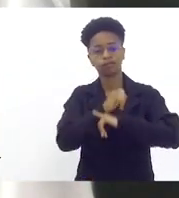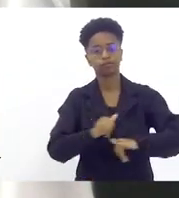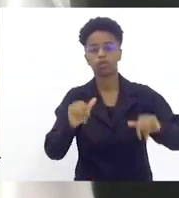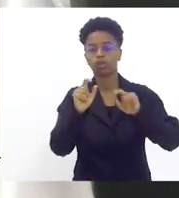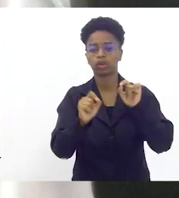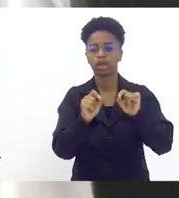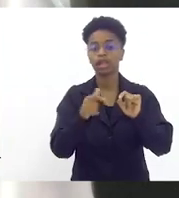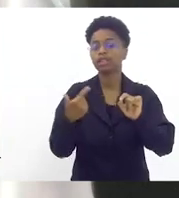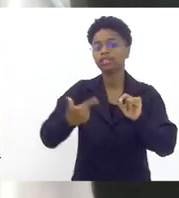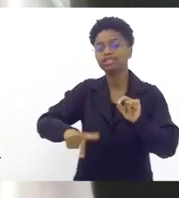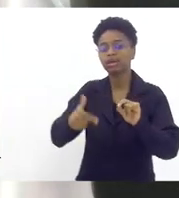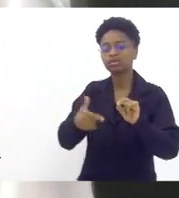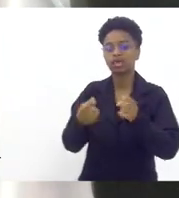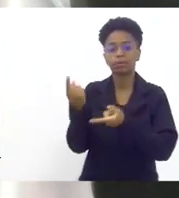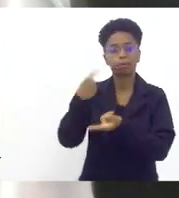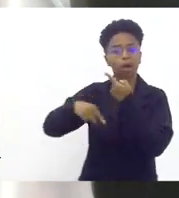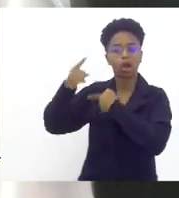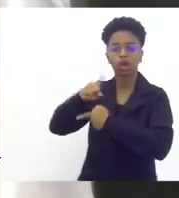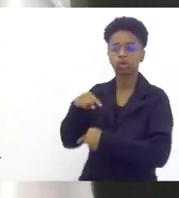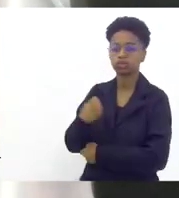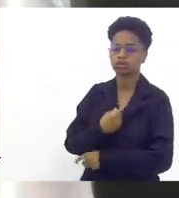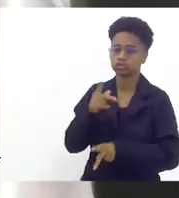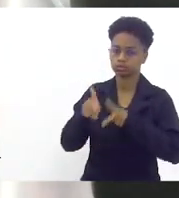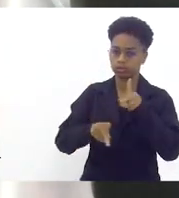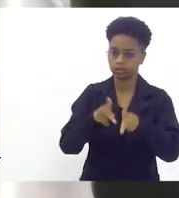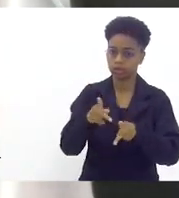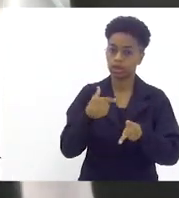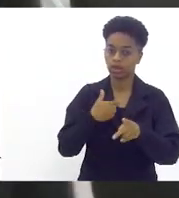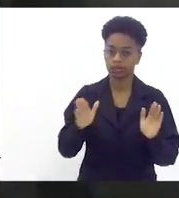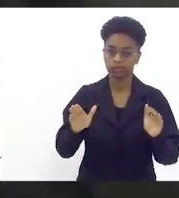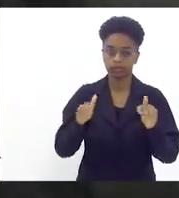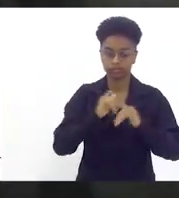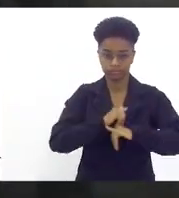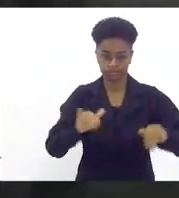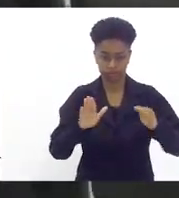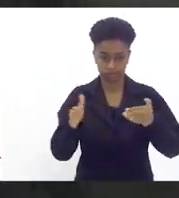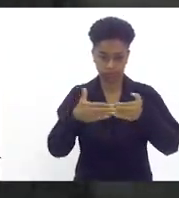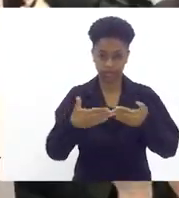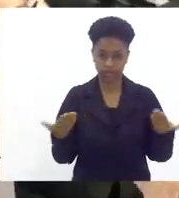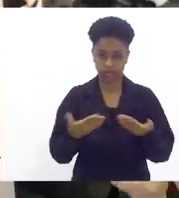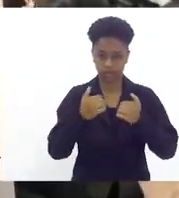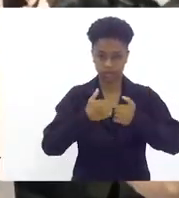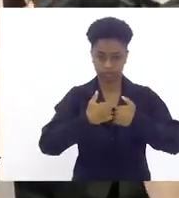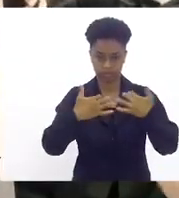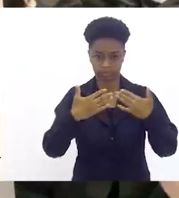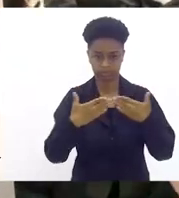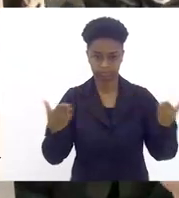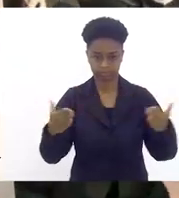que não haverá retrocesso para a nossa população. Declaro encerrada essa audiência pública.